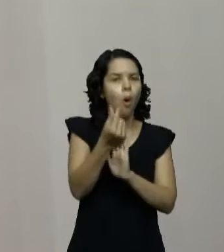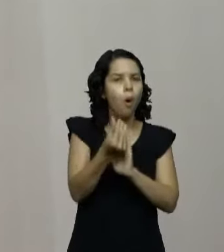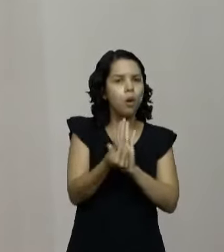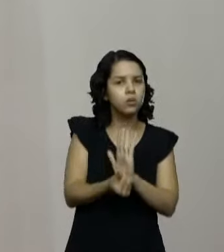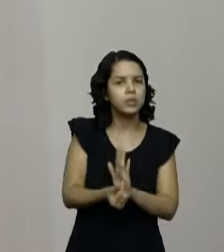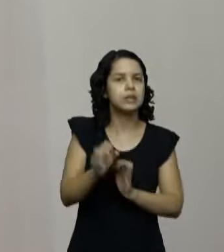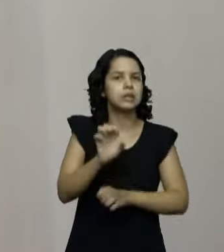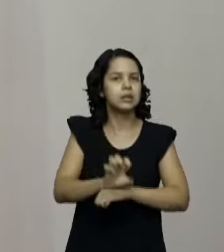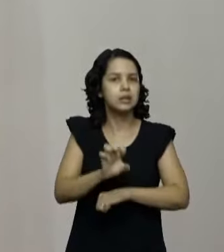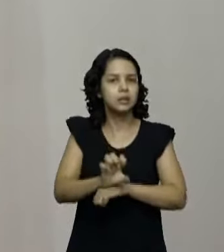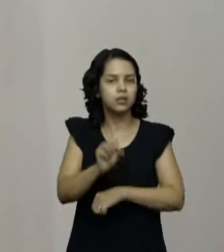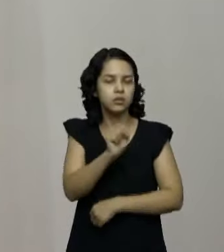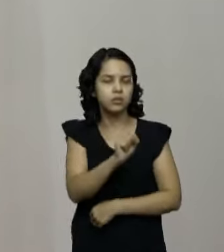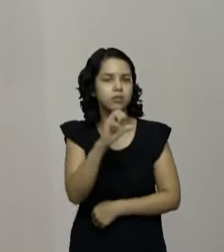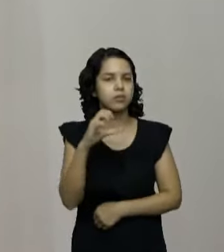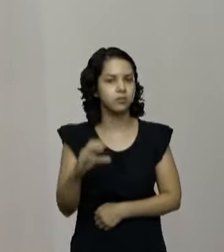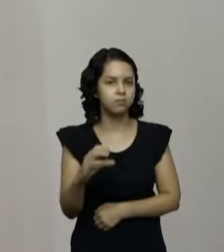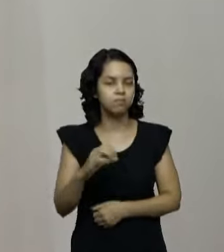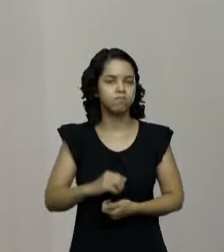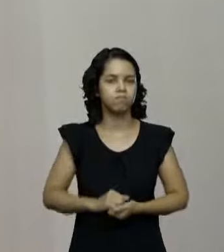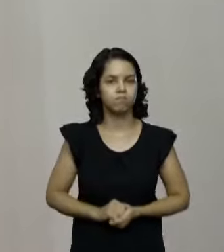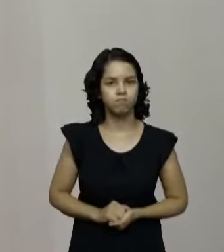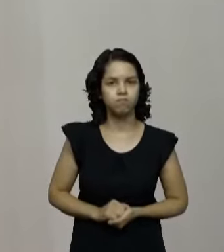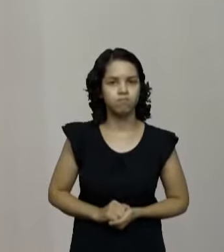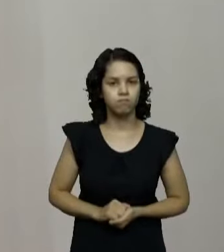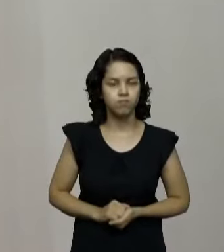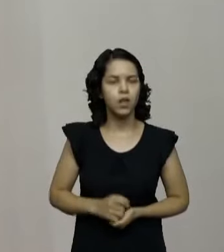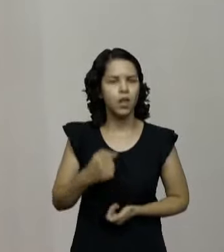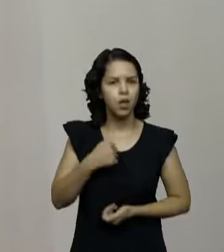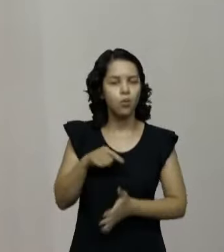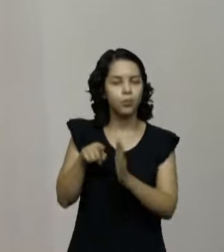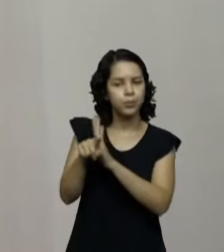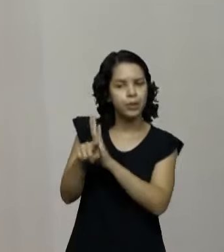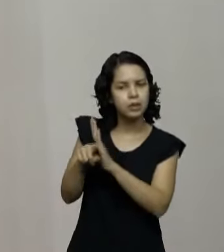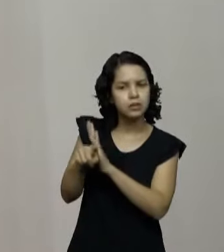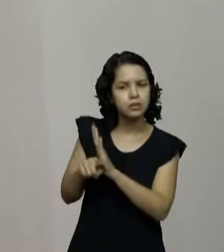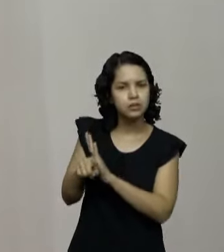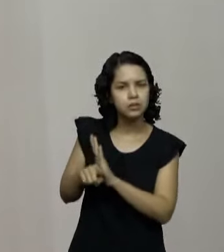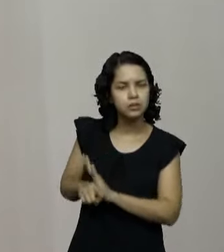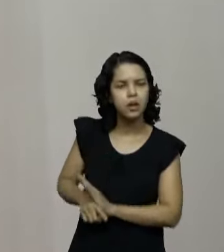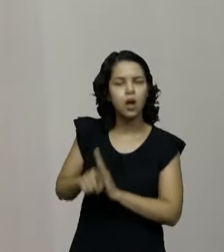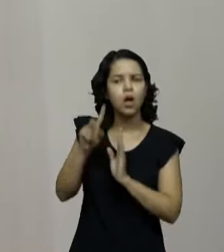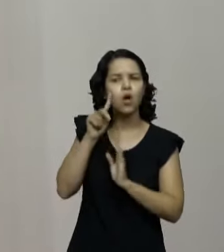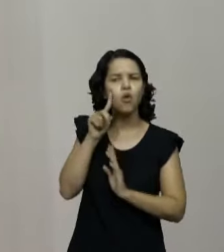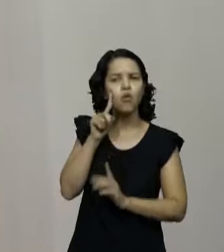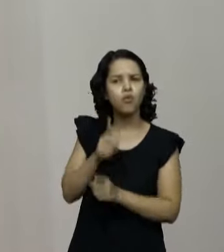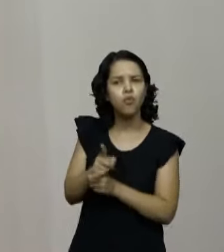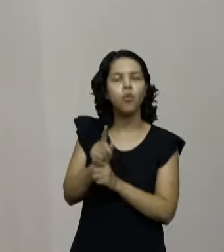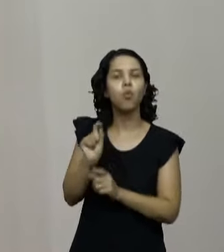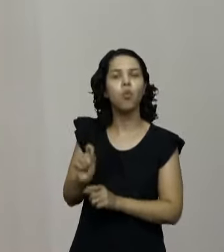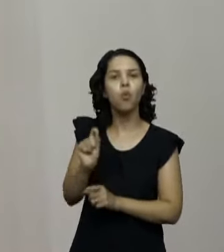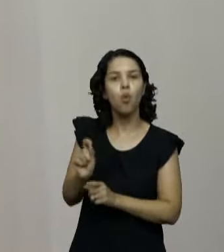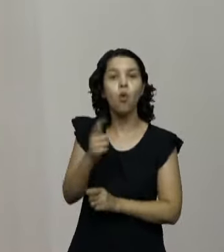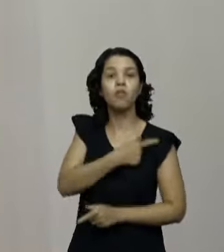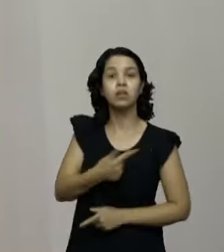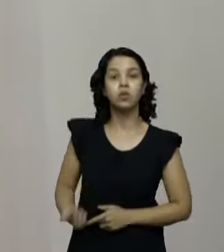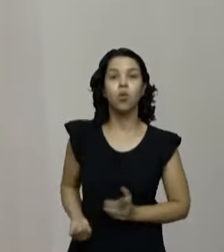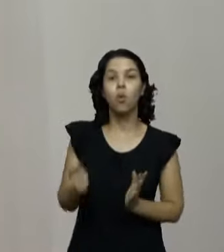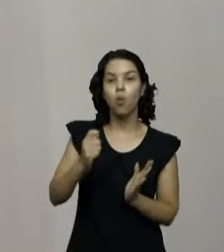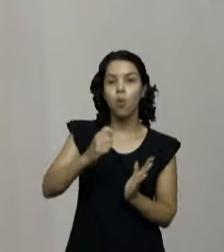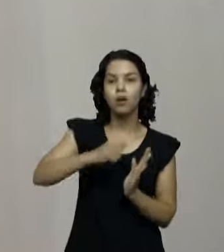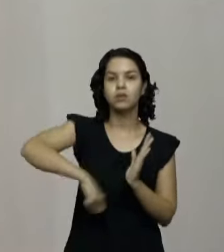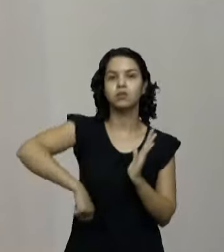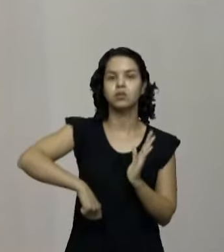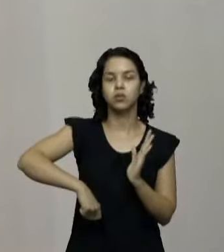Catarina e, pesquisando, eu vi que o governador assinou